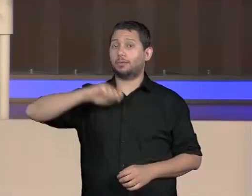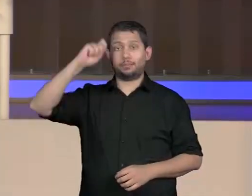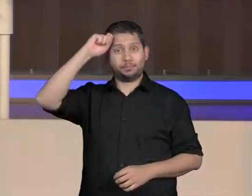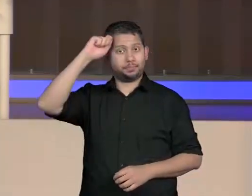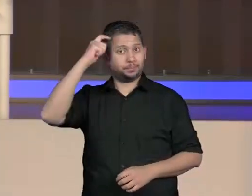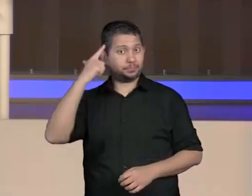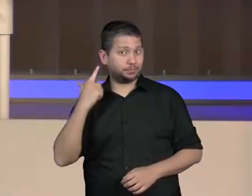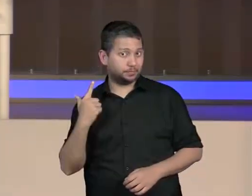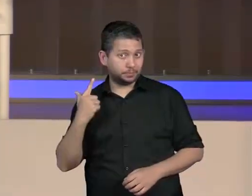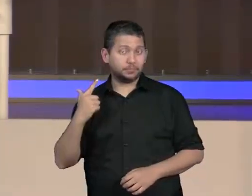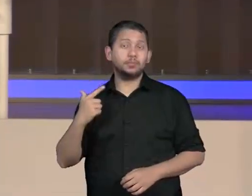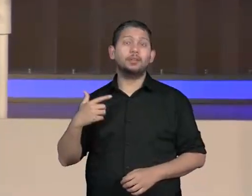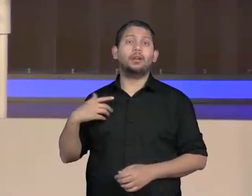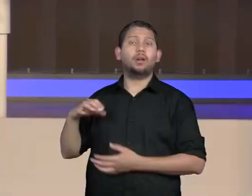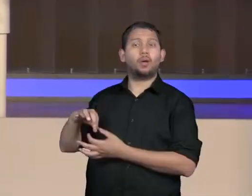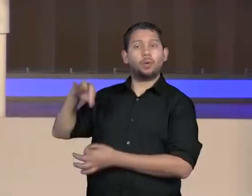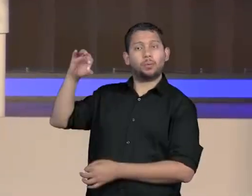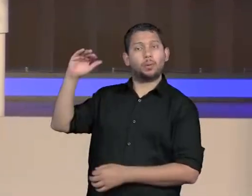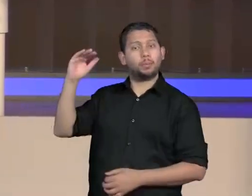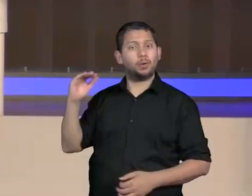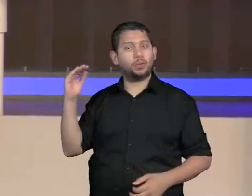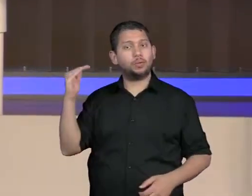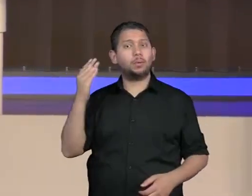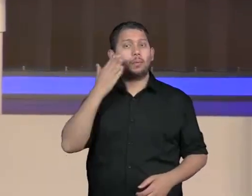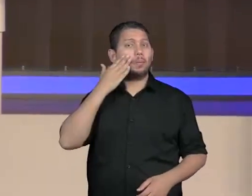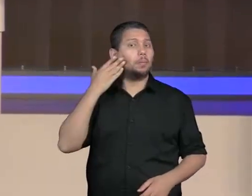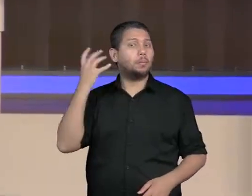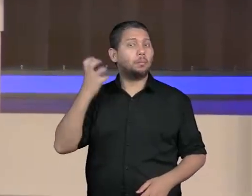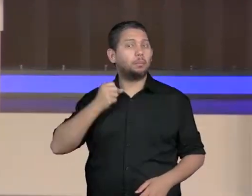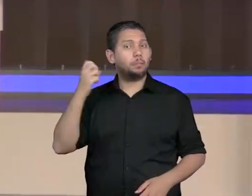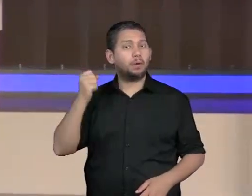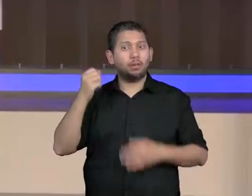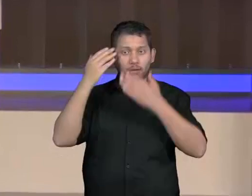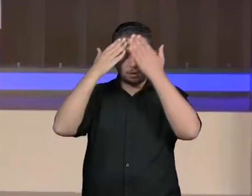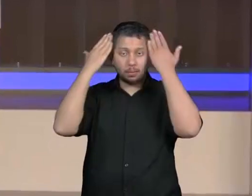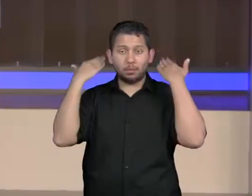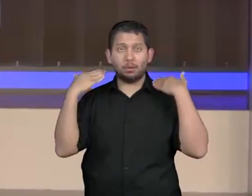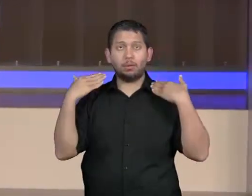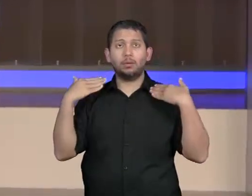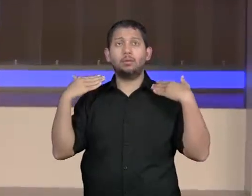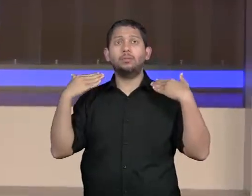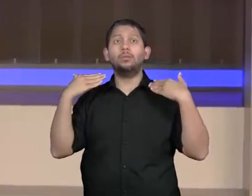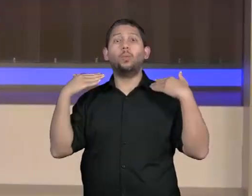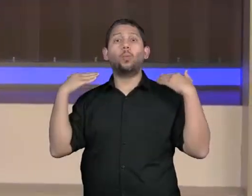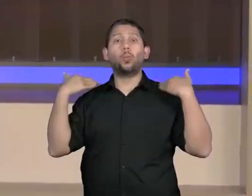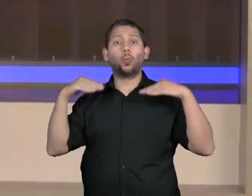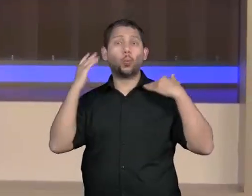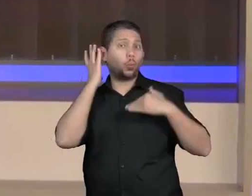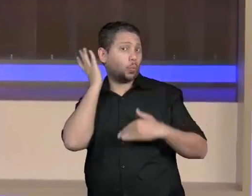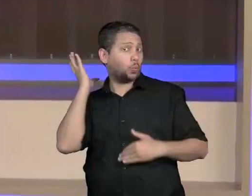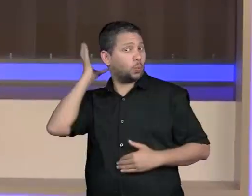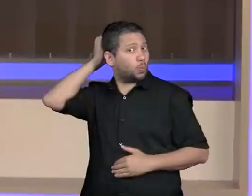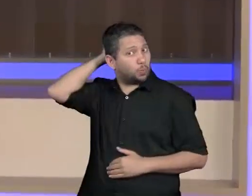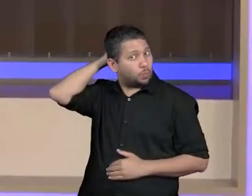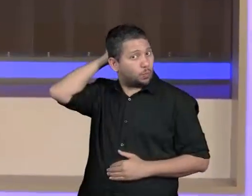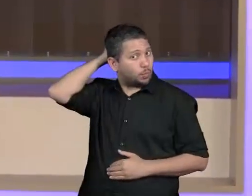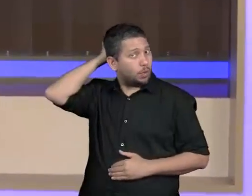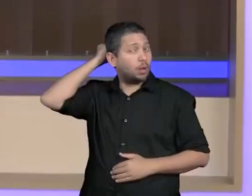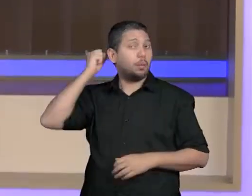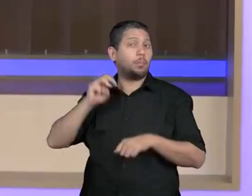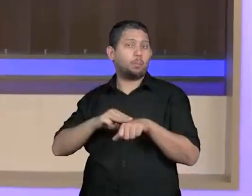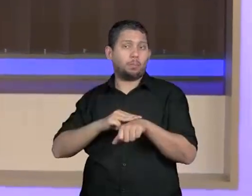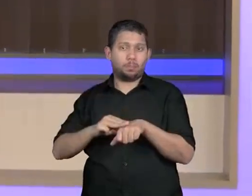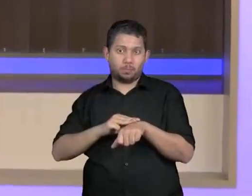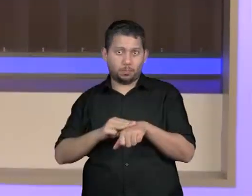Lu, sou baixa, tenho a pele branca, meus cabelos são castanhos e eles são curtos. Mas hoje ele está prendido assim,